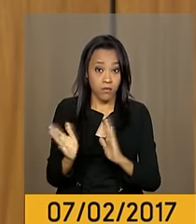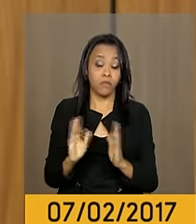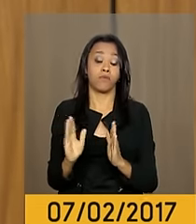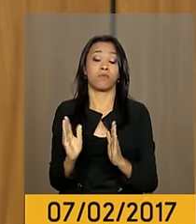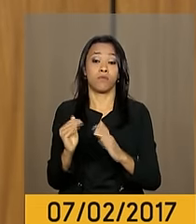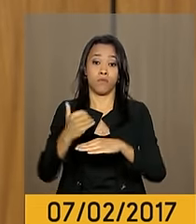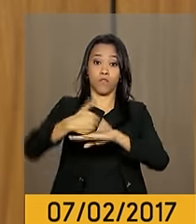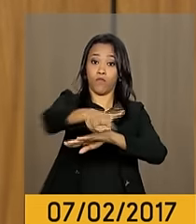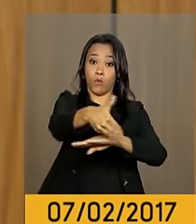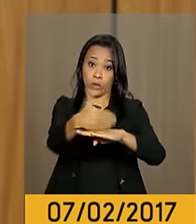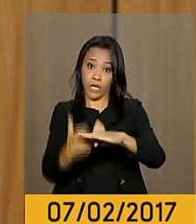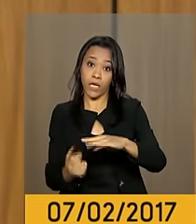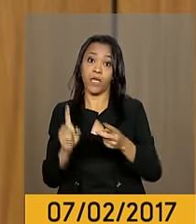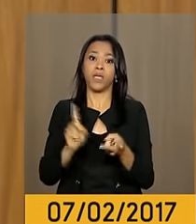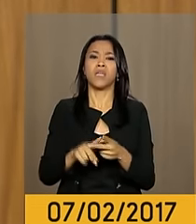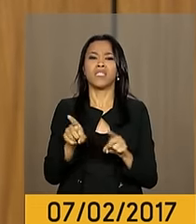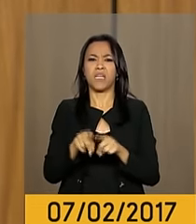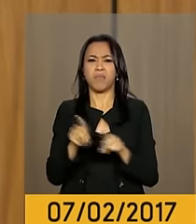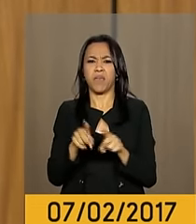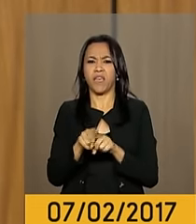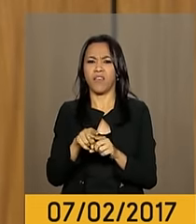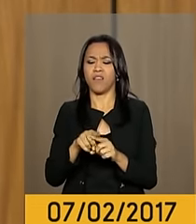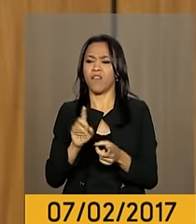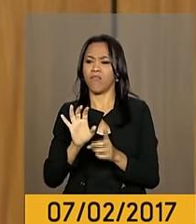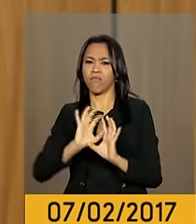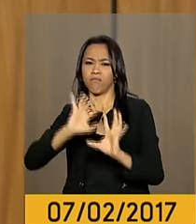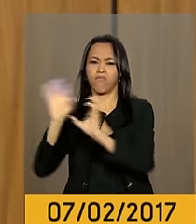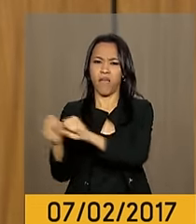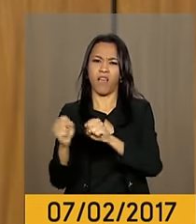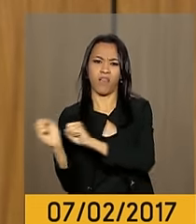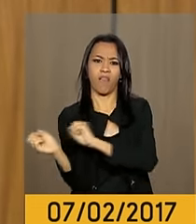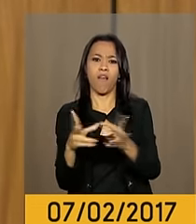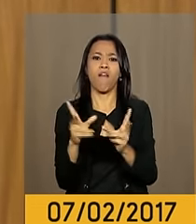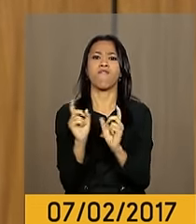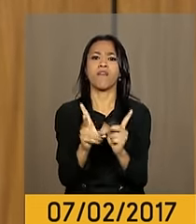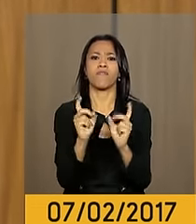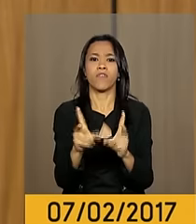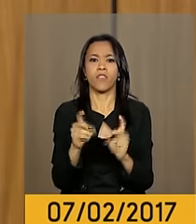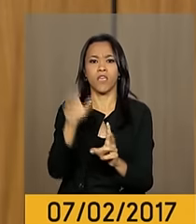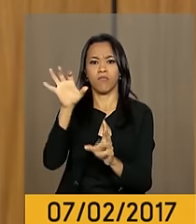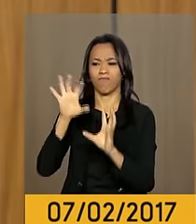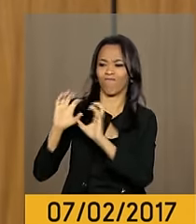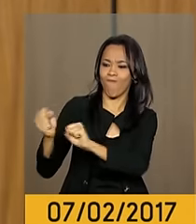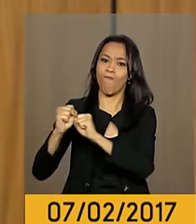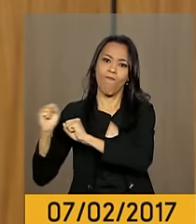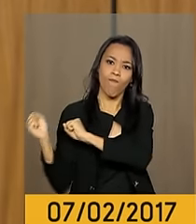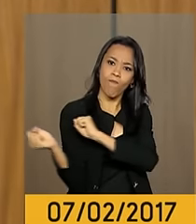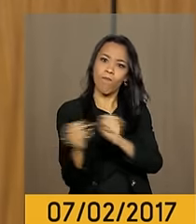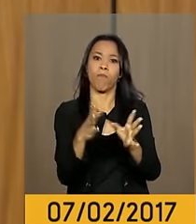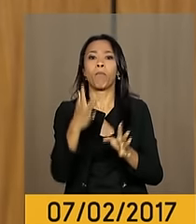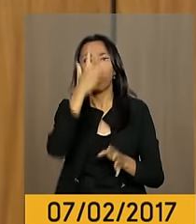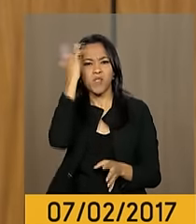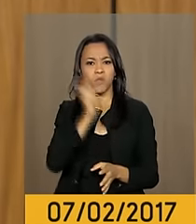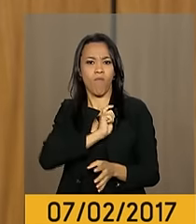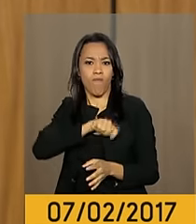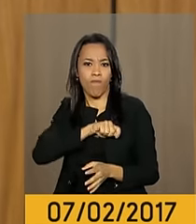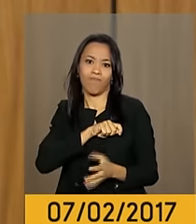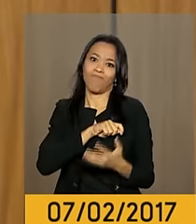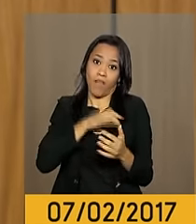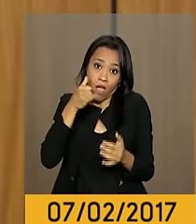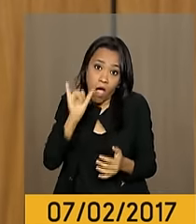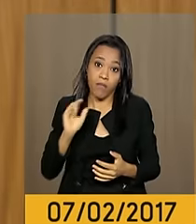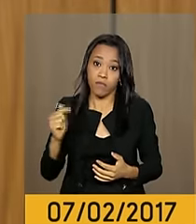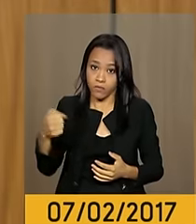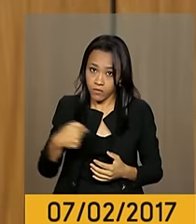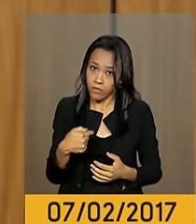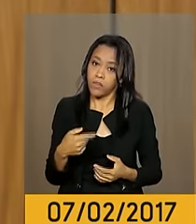conjuntamente o flagelo do narcotráfico e do Crime Organizado mas talvez dos